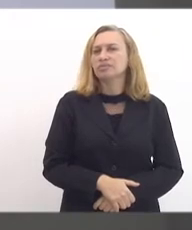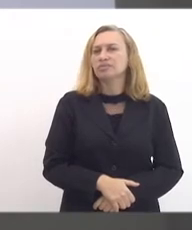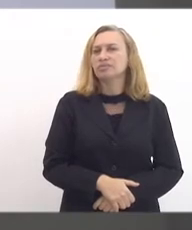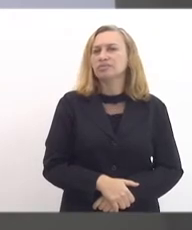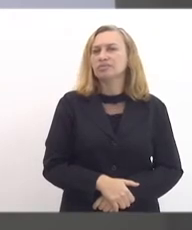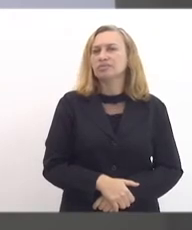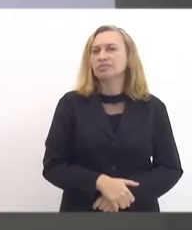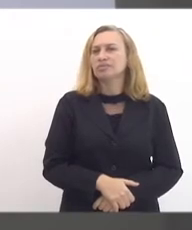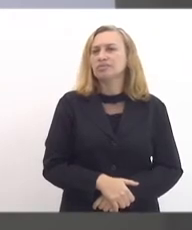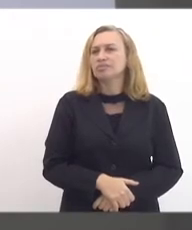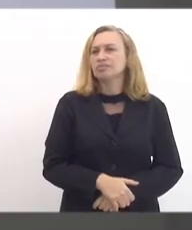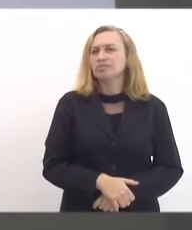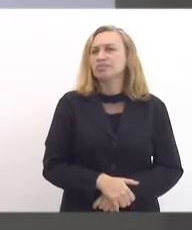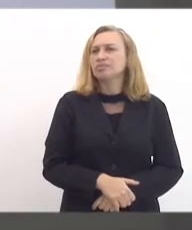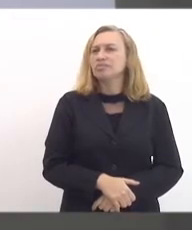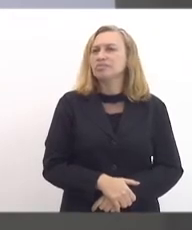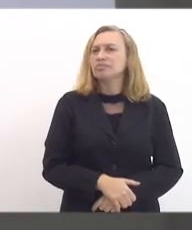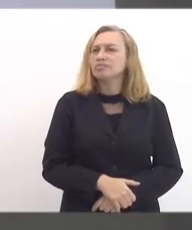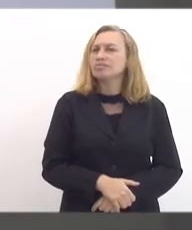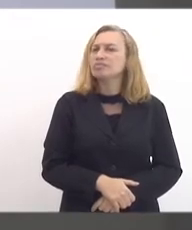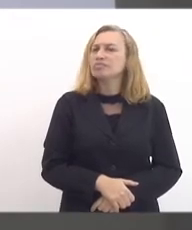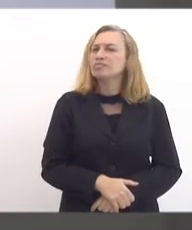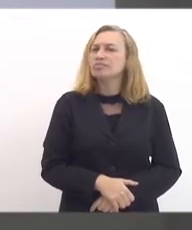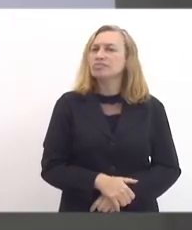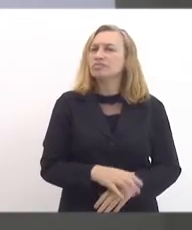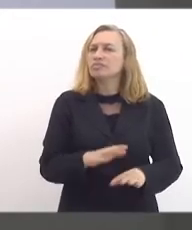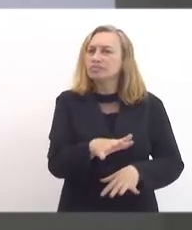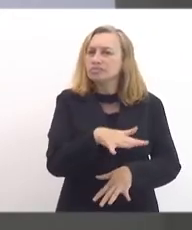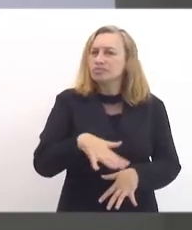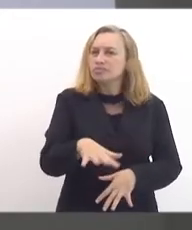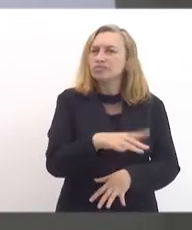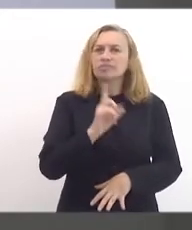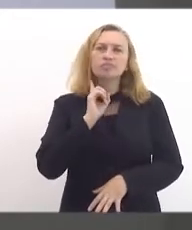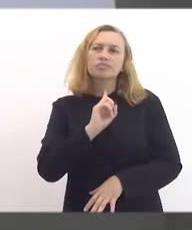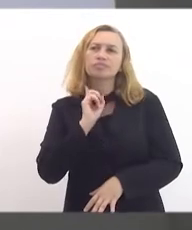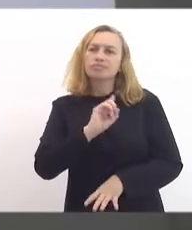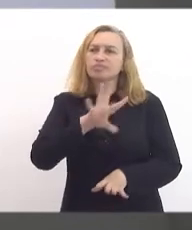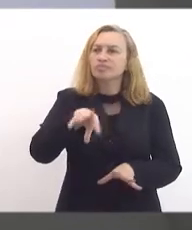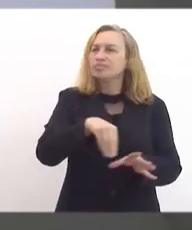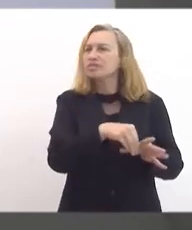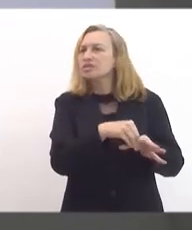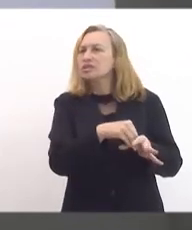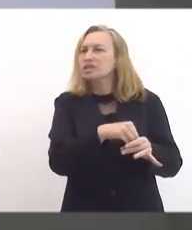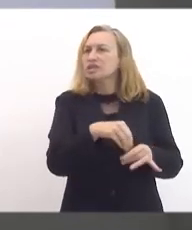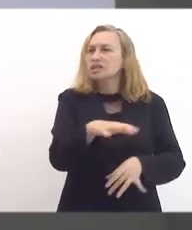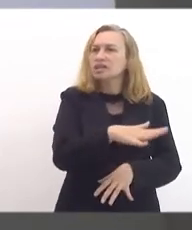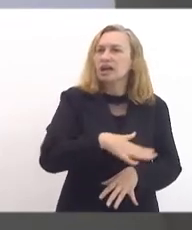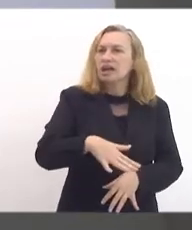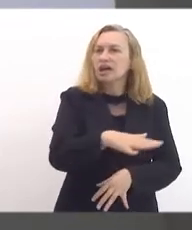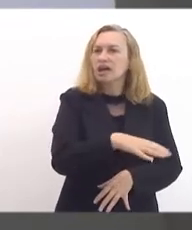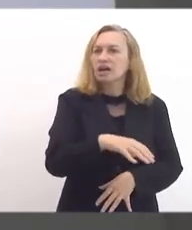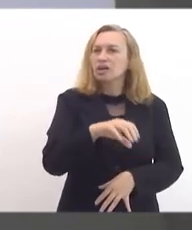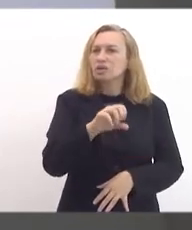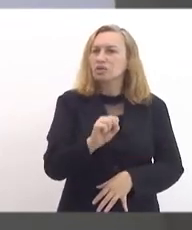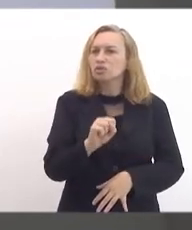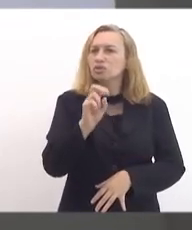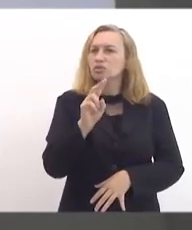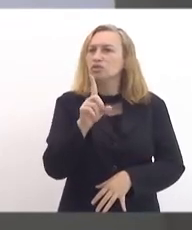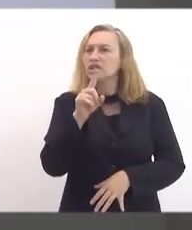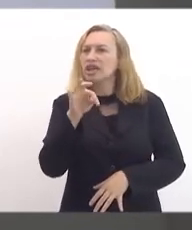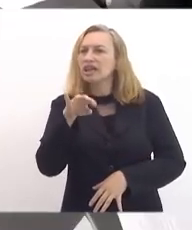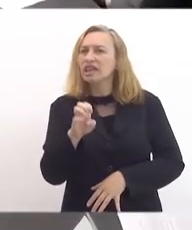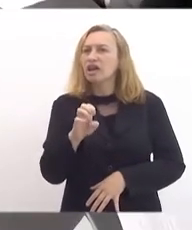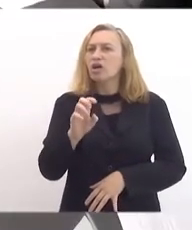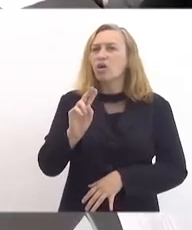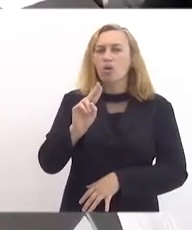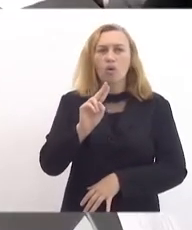e ele dá tem um tratamento mais favorecido para aquelas áreas de Minas Gerais que estão dentro da área da Sudene o pedido